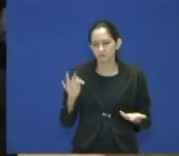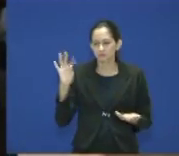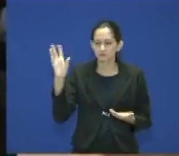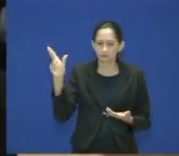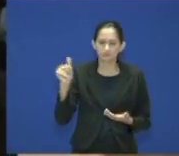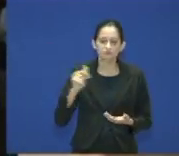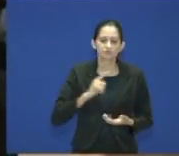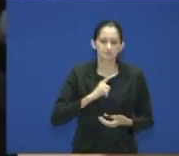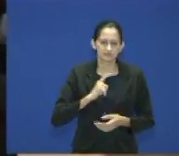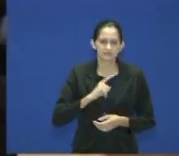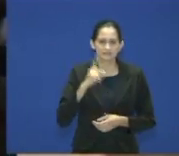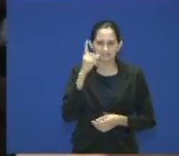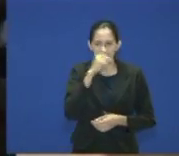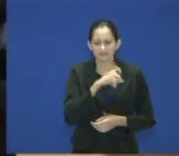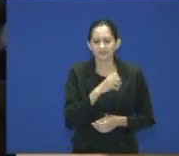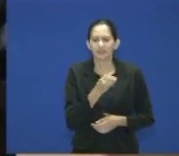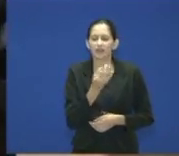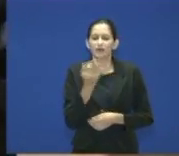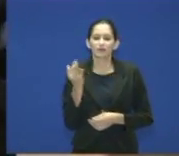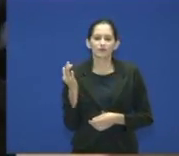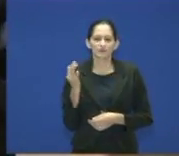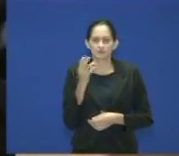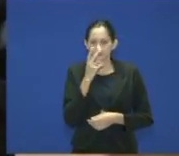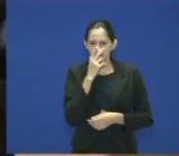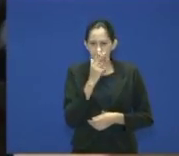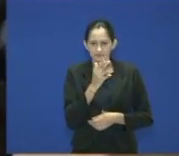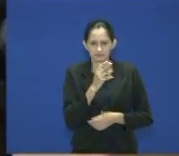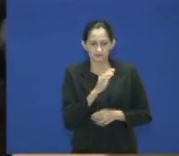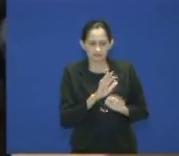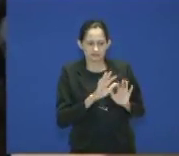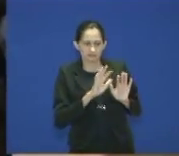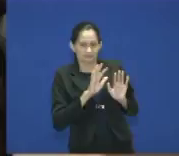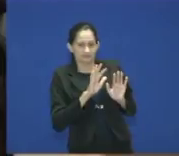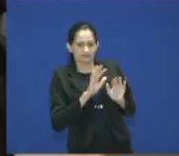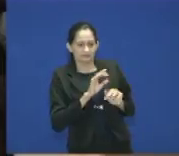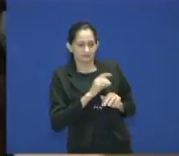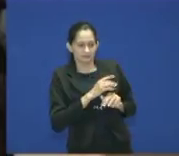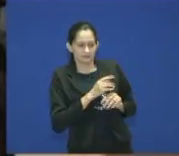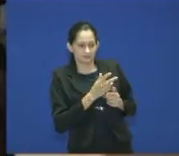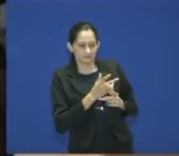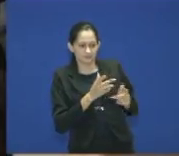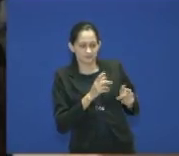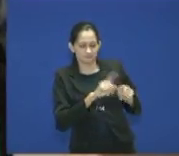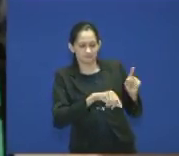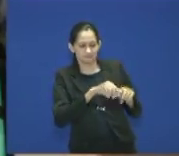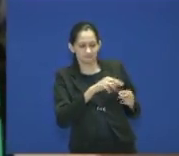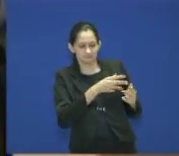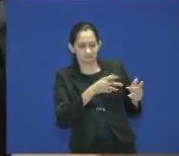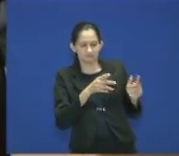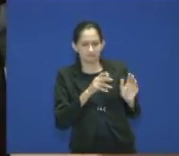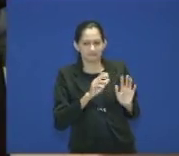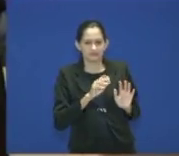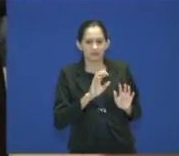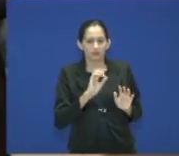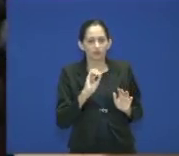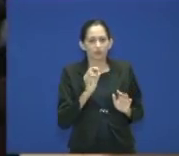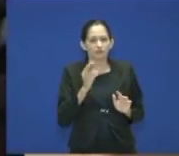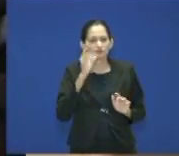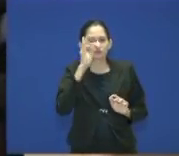né? Alguns sequer encostavam nas peças anatômicas, acredito. Outros sonhavam com os